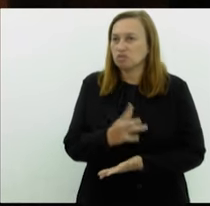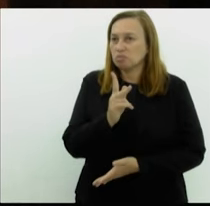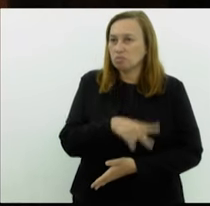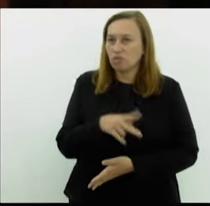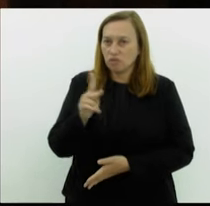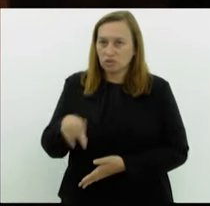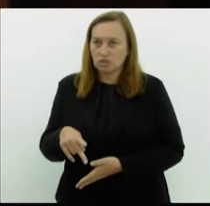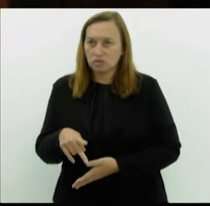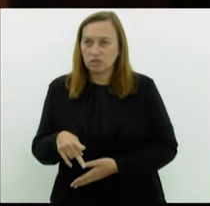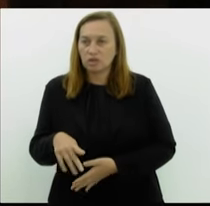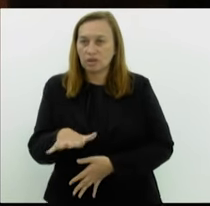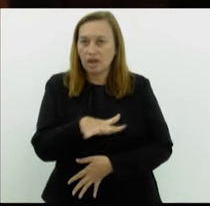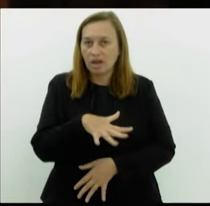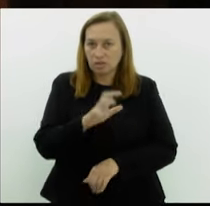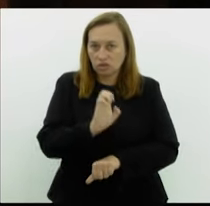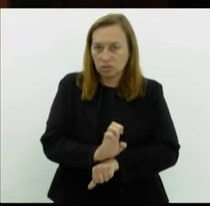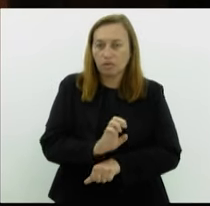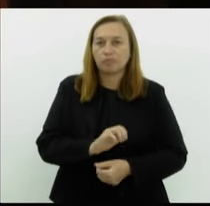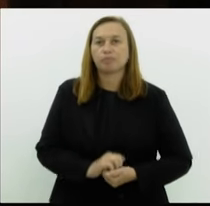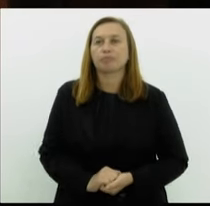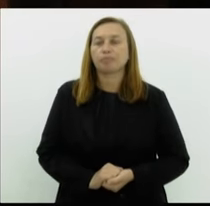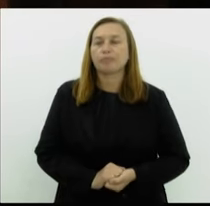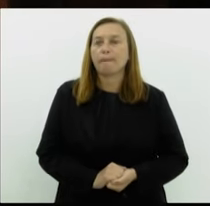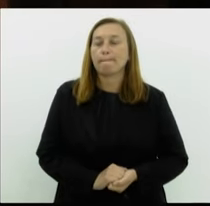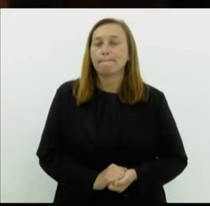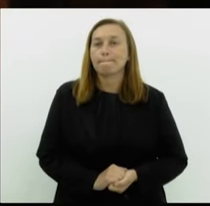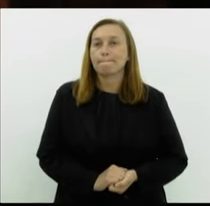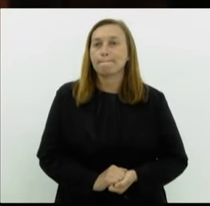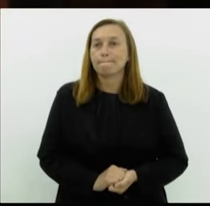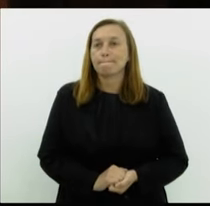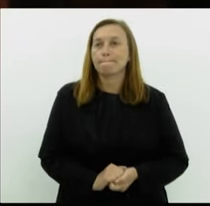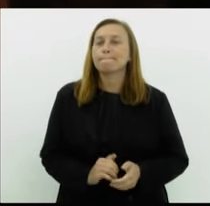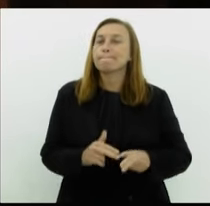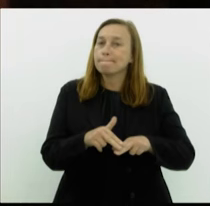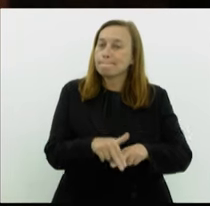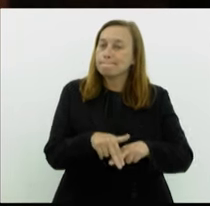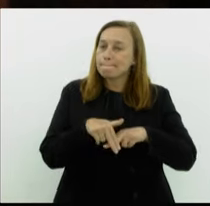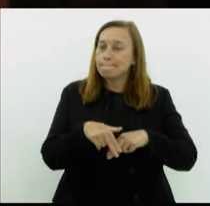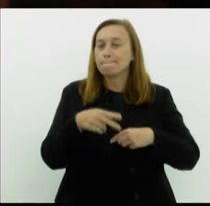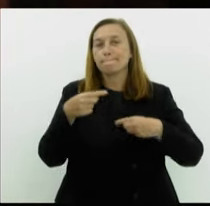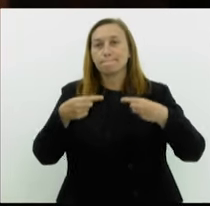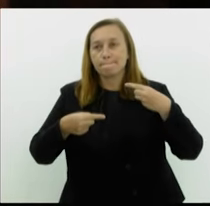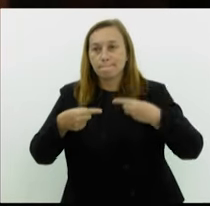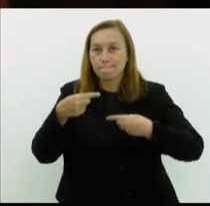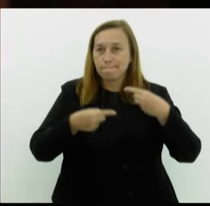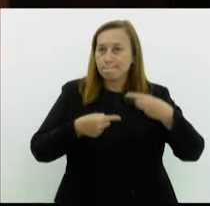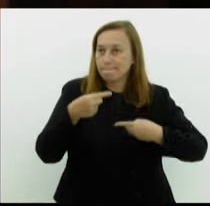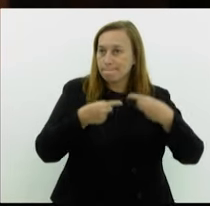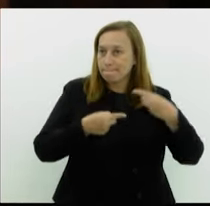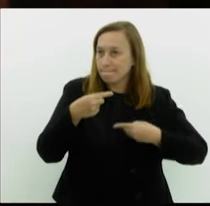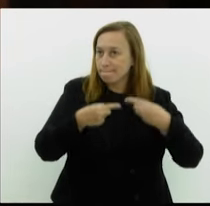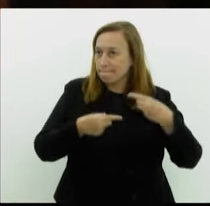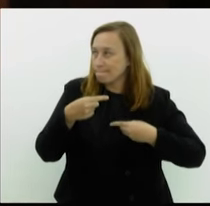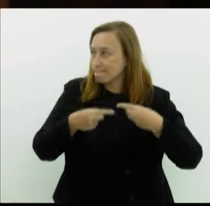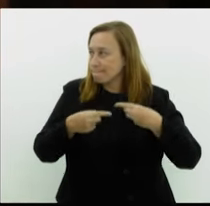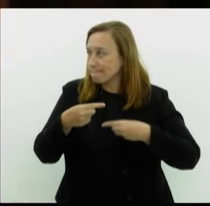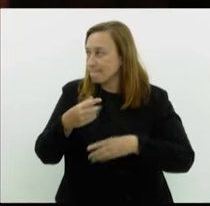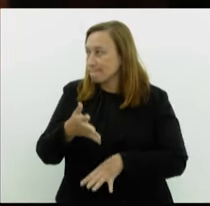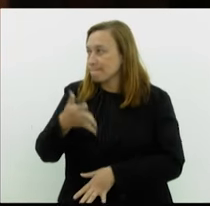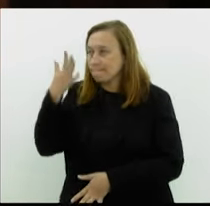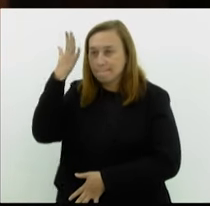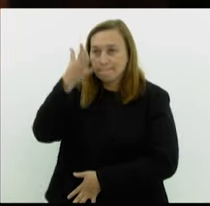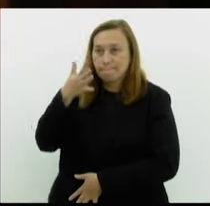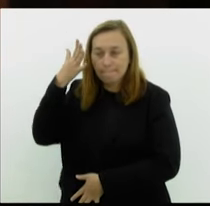na rede estadual que até é motivo da discussão dessa mensagem do